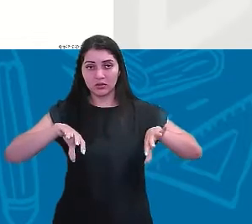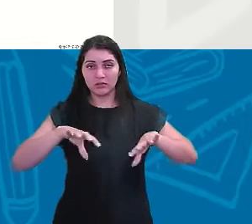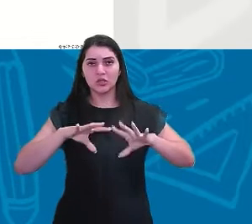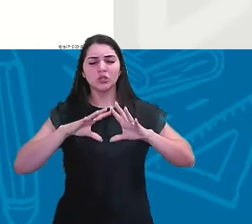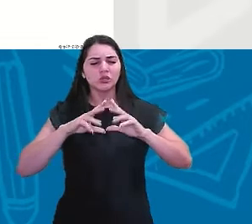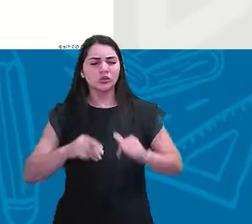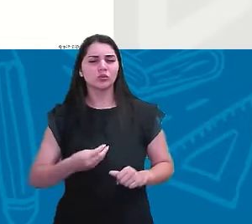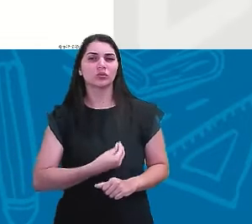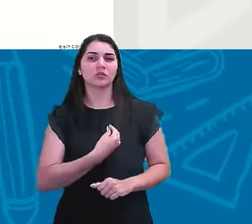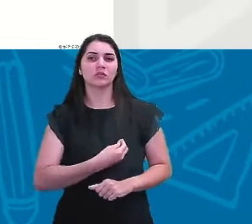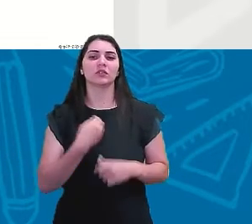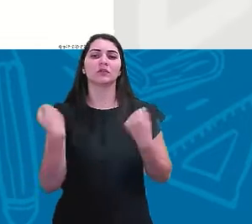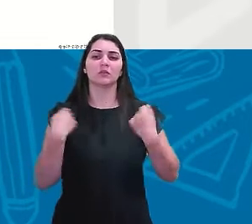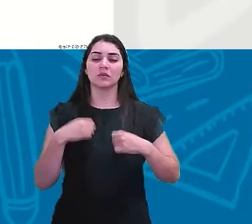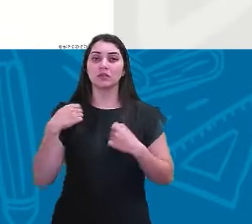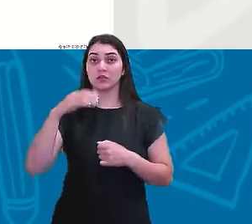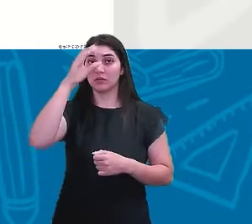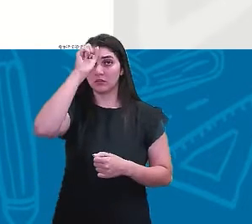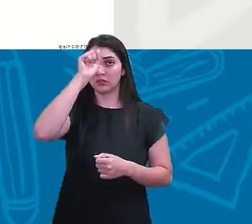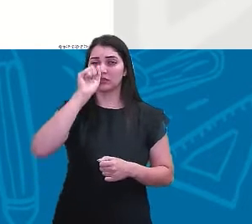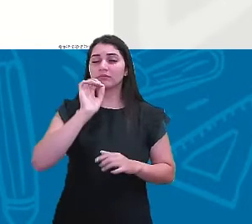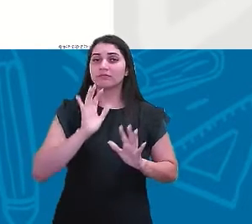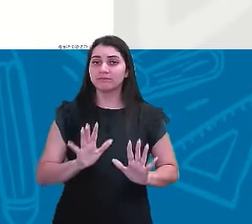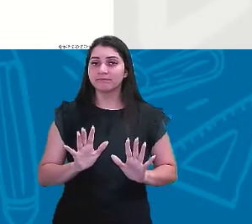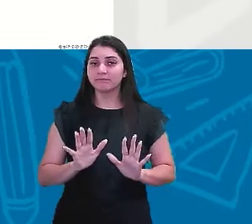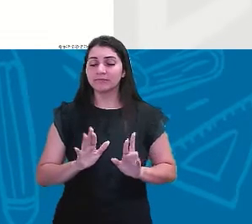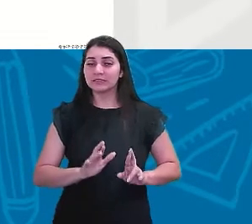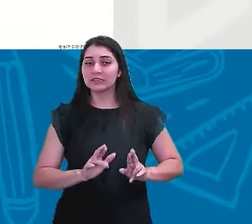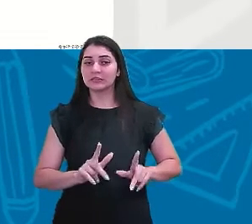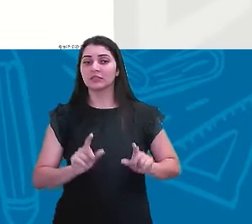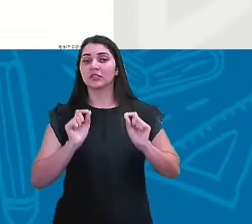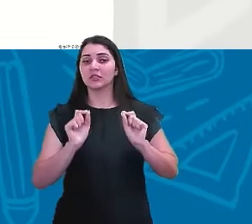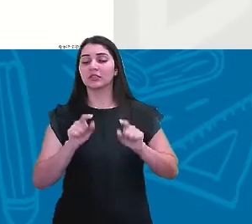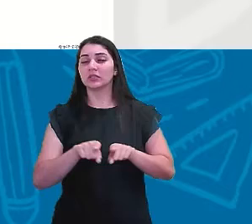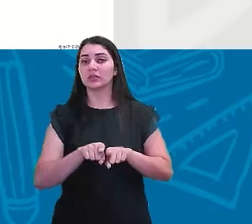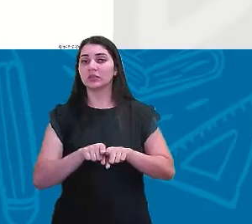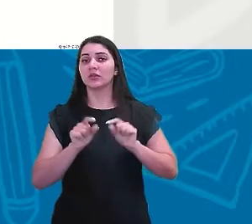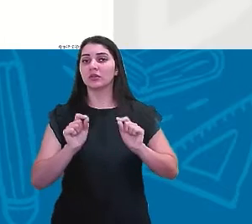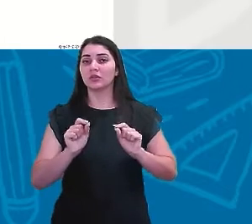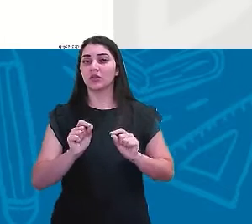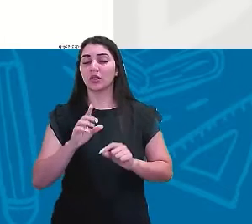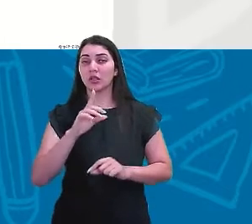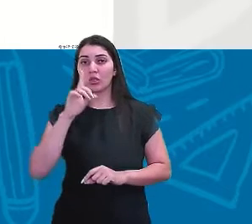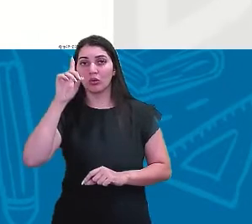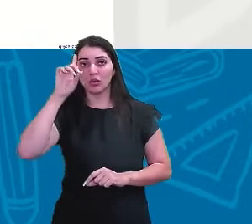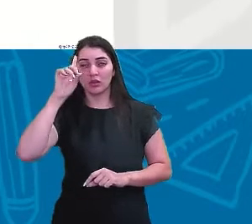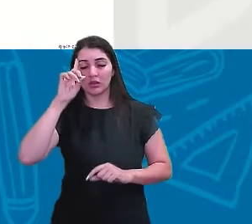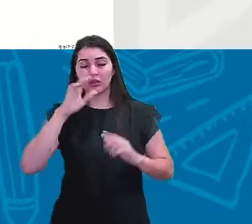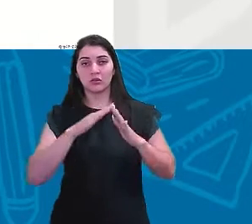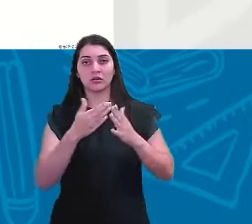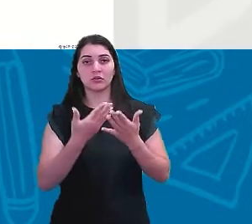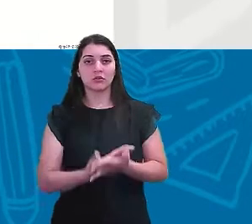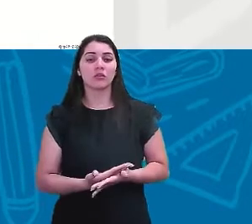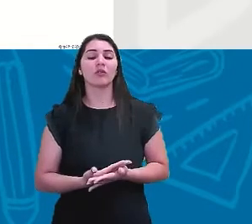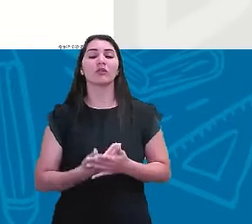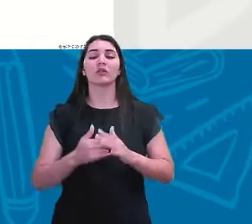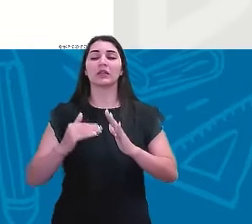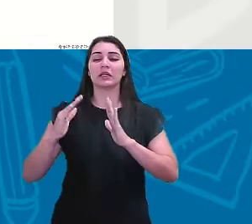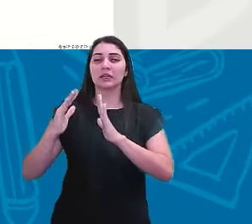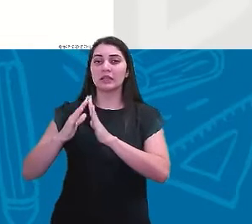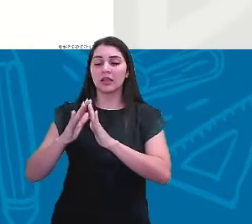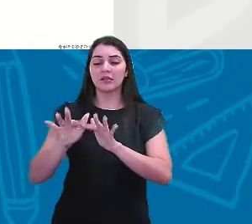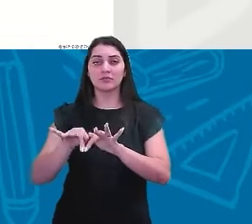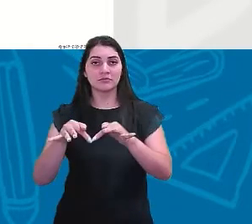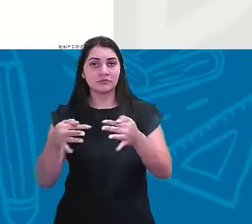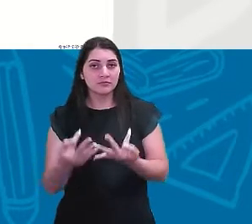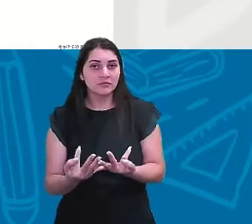na vida a gente aprende a dividir. E não seria diferente também no dia a dia de escola, no dia a dia em casa, em